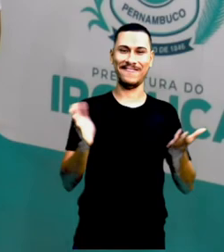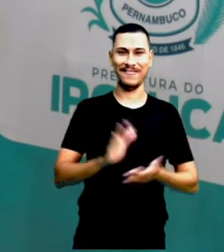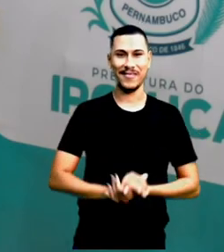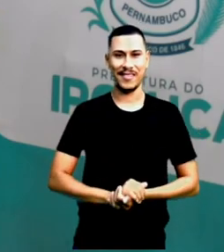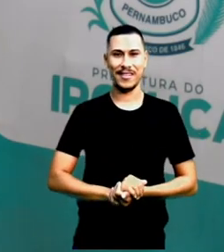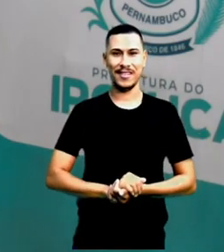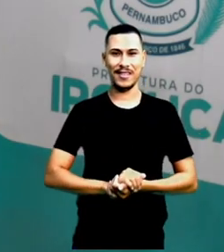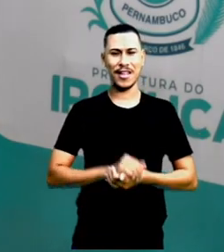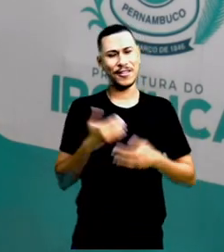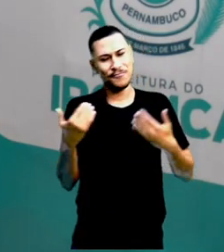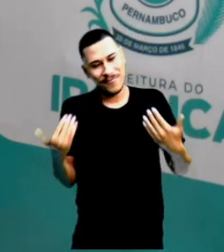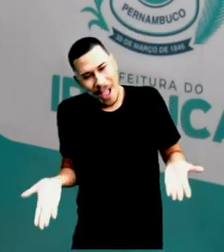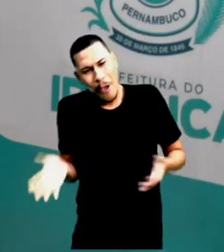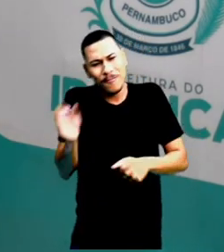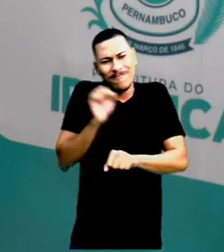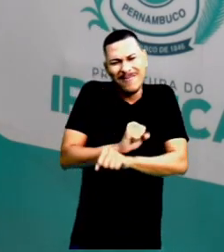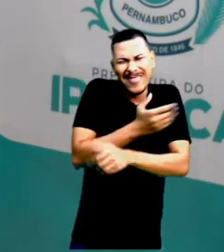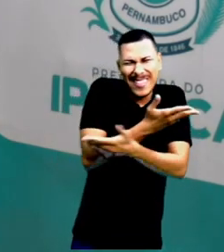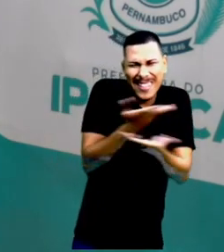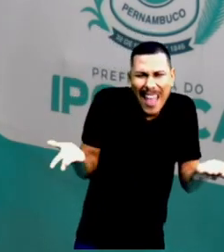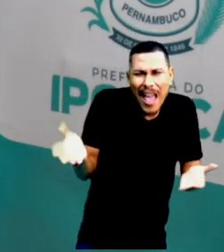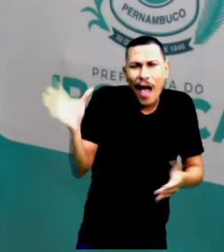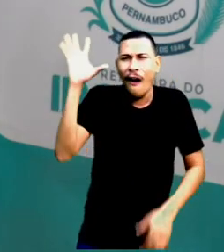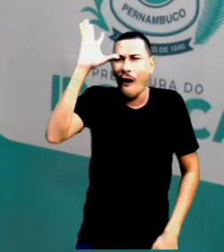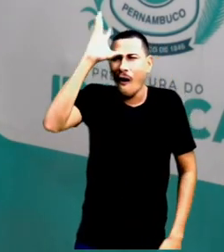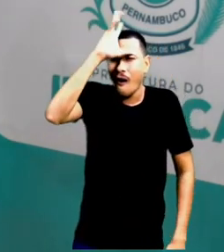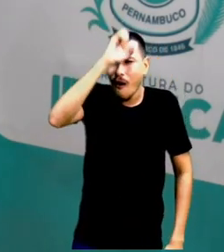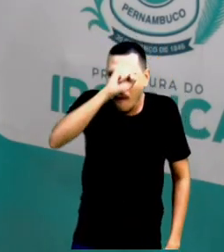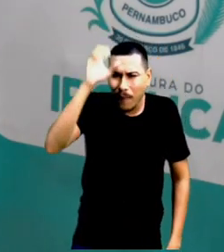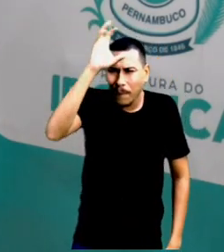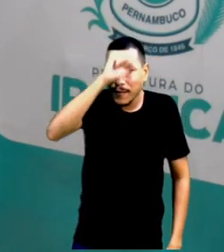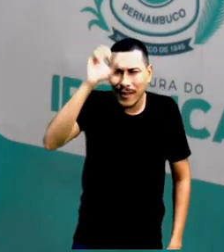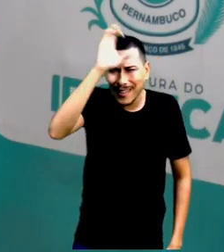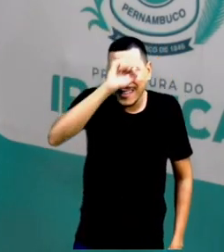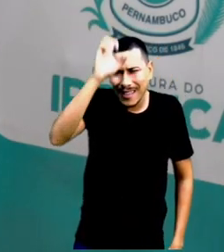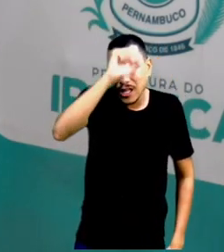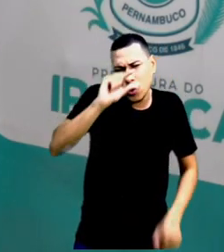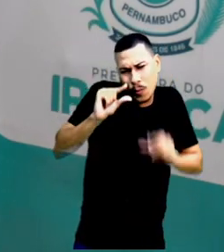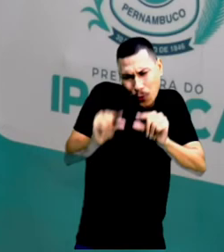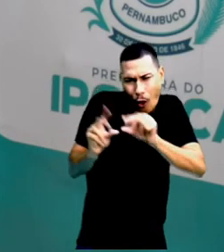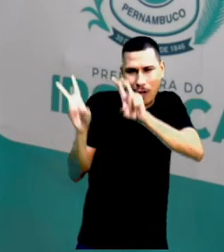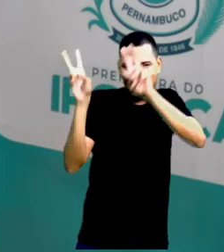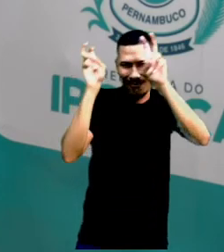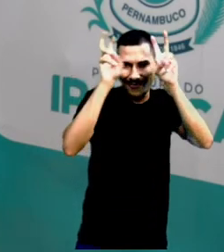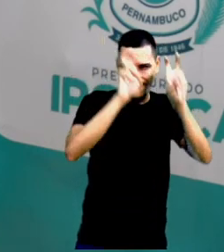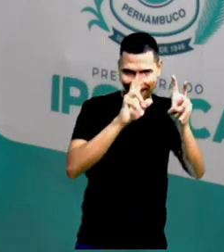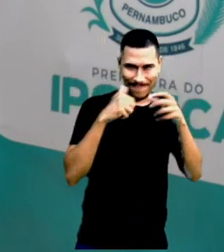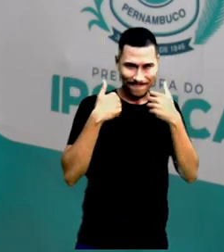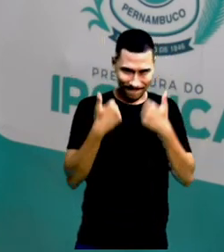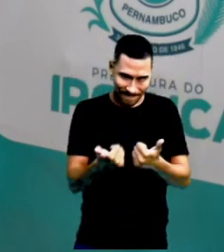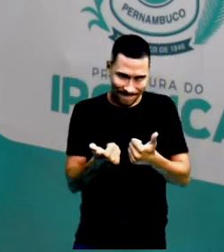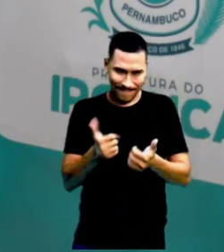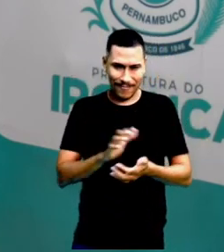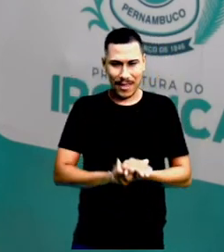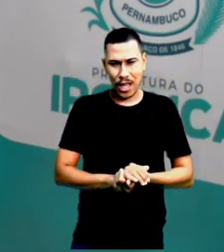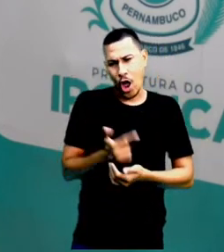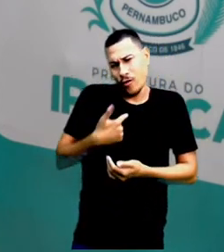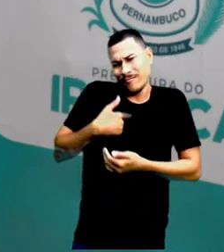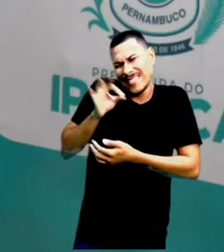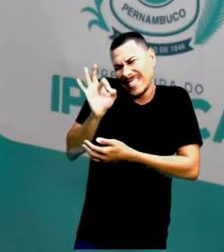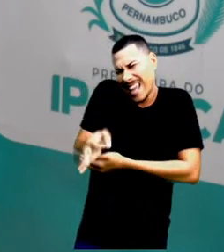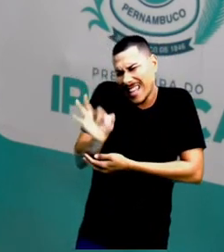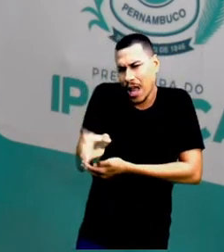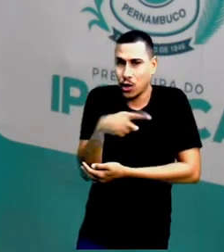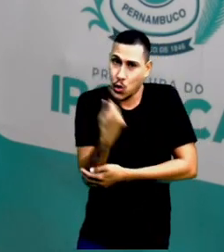Então, espero que vocês tenham compreendido um pouco este assunto. Com certeza, nós